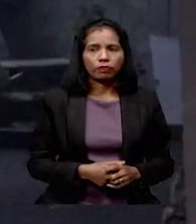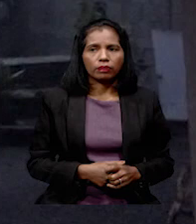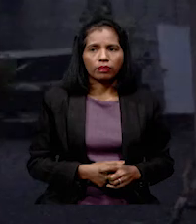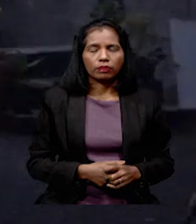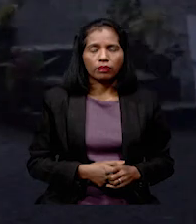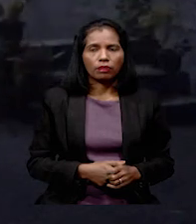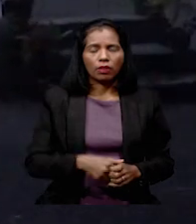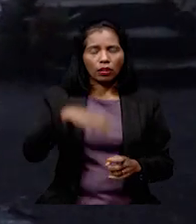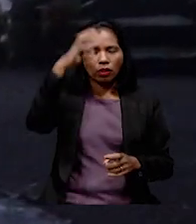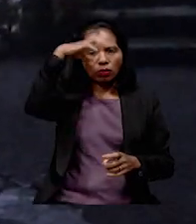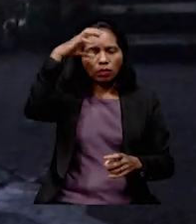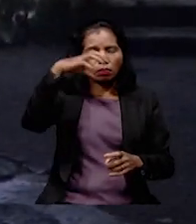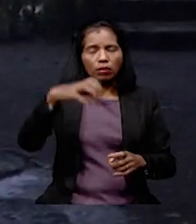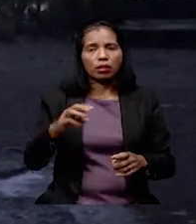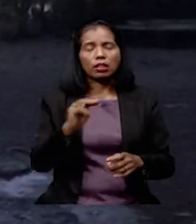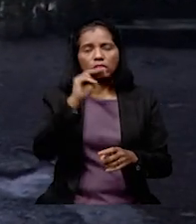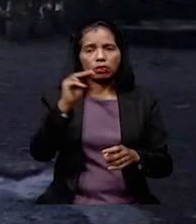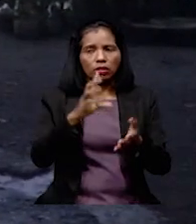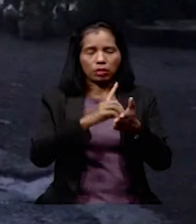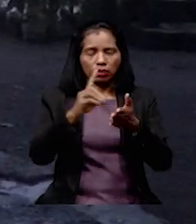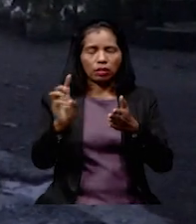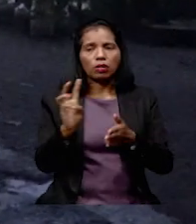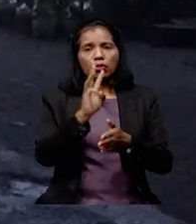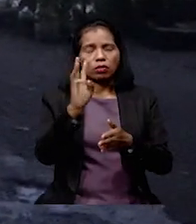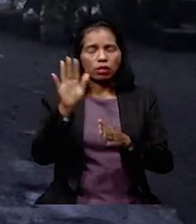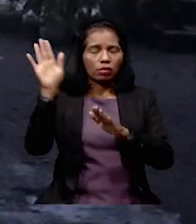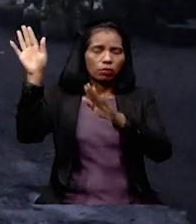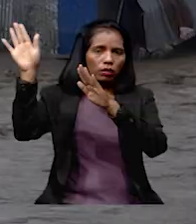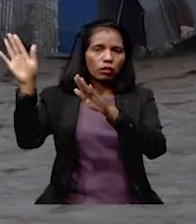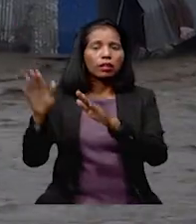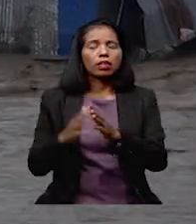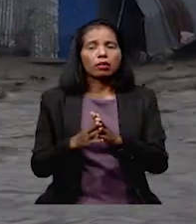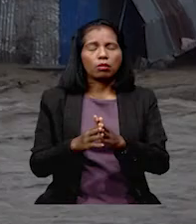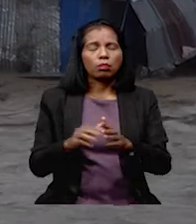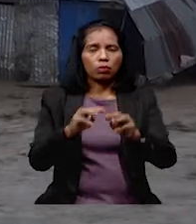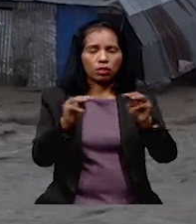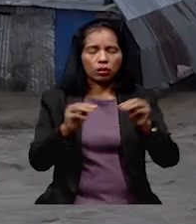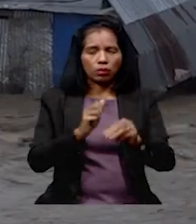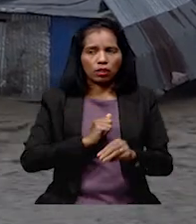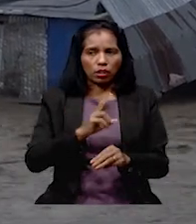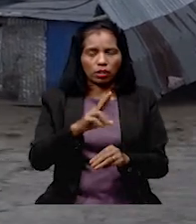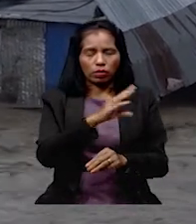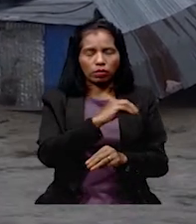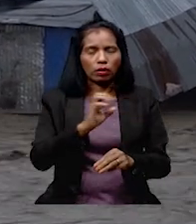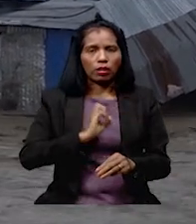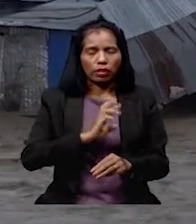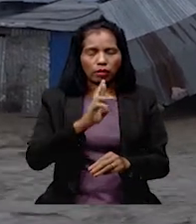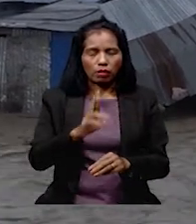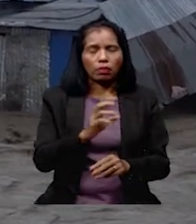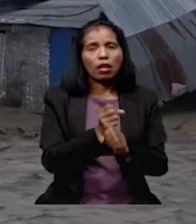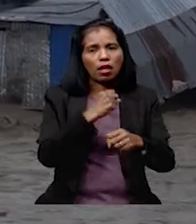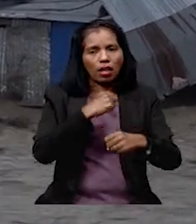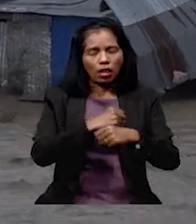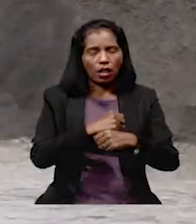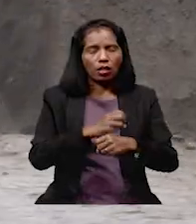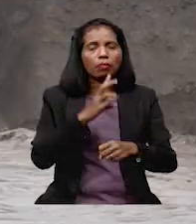O embote que acontece a segunda semana né, e a parte fojo, município de Leão Hermera, provoca mota com morotun o volume bot, o